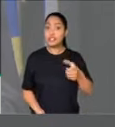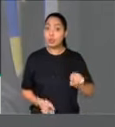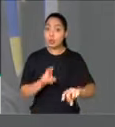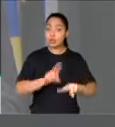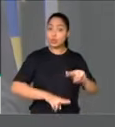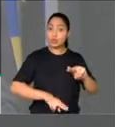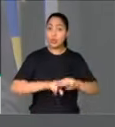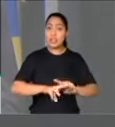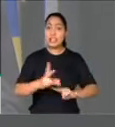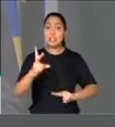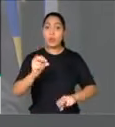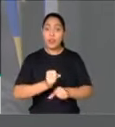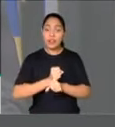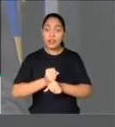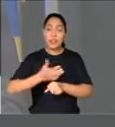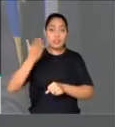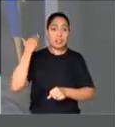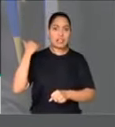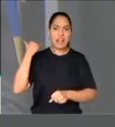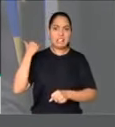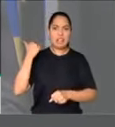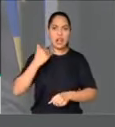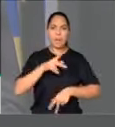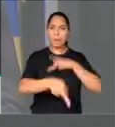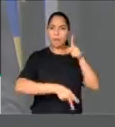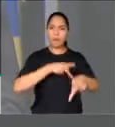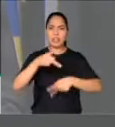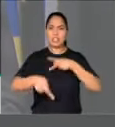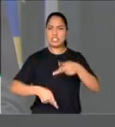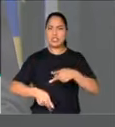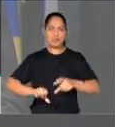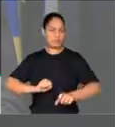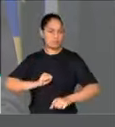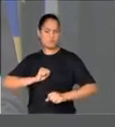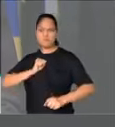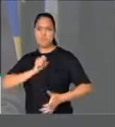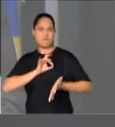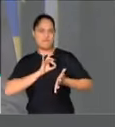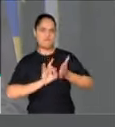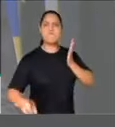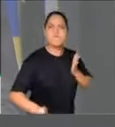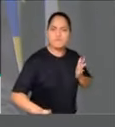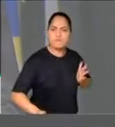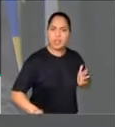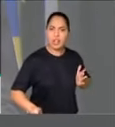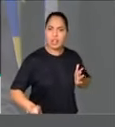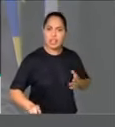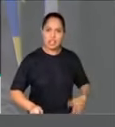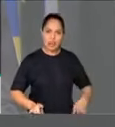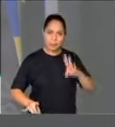comunidade se revoltou e colocou os policiais para correr.